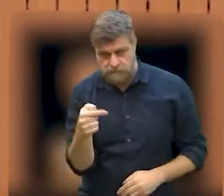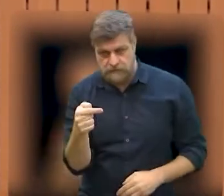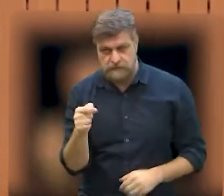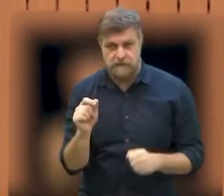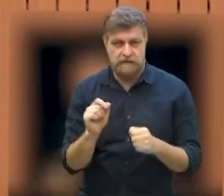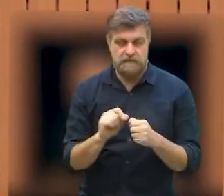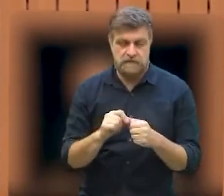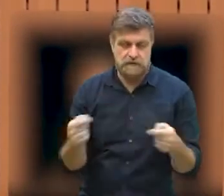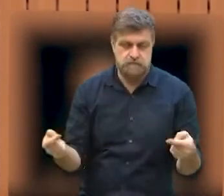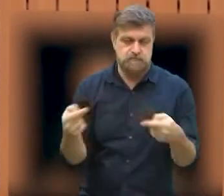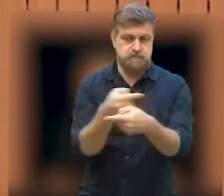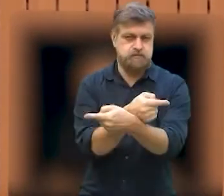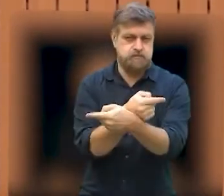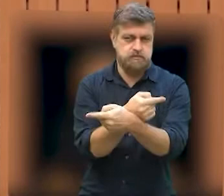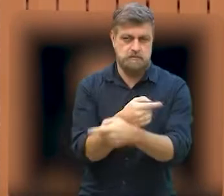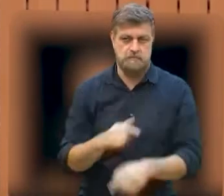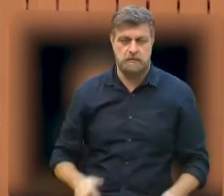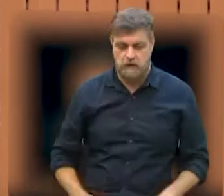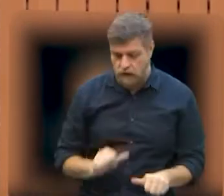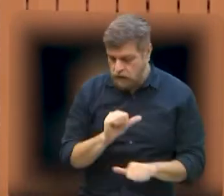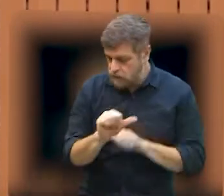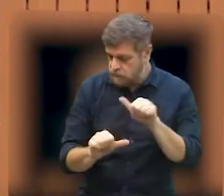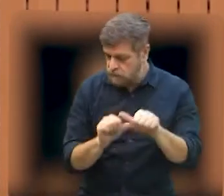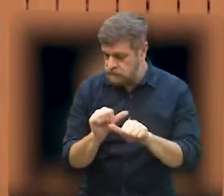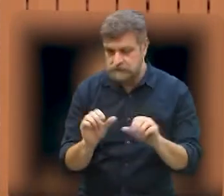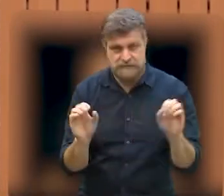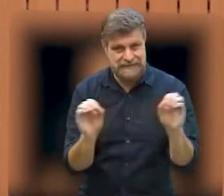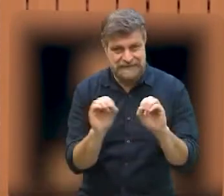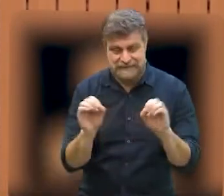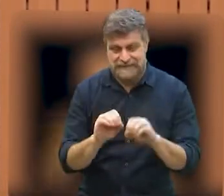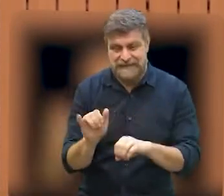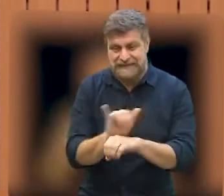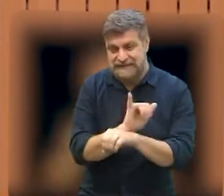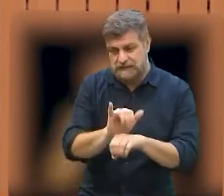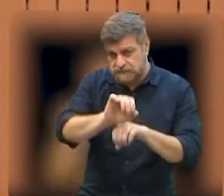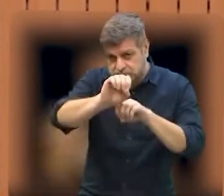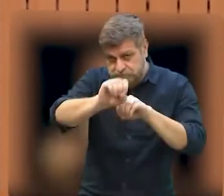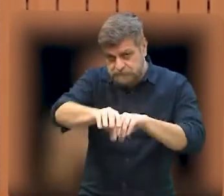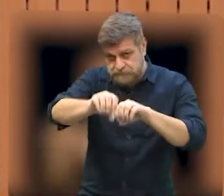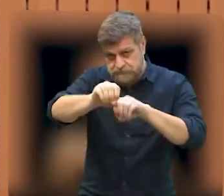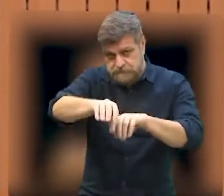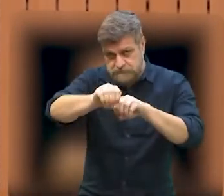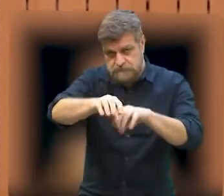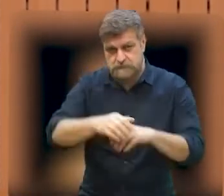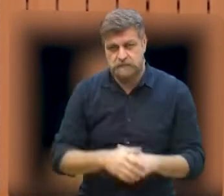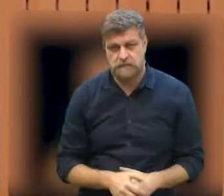vai trazer mudanças no ensino